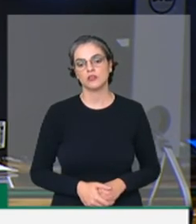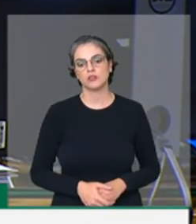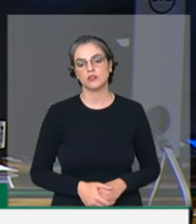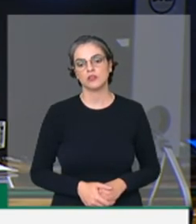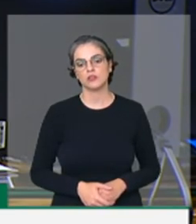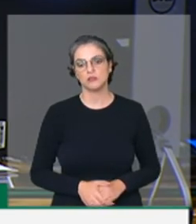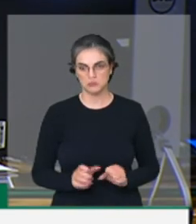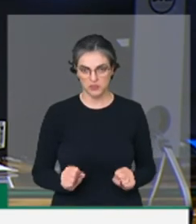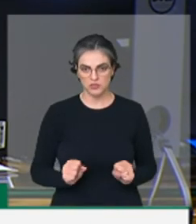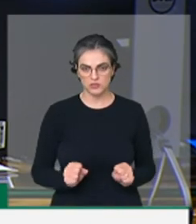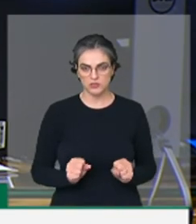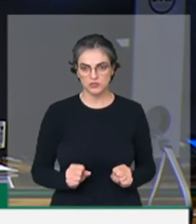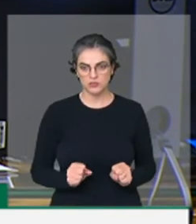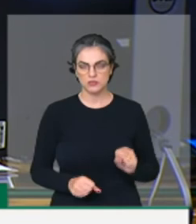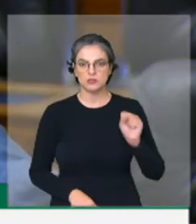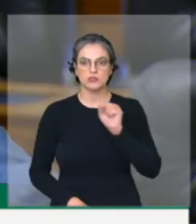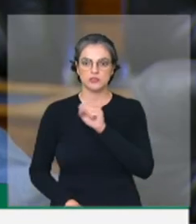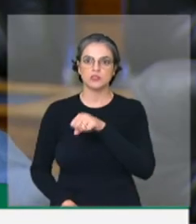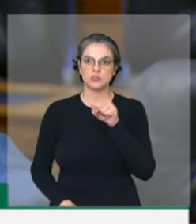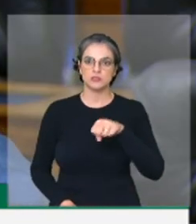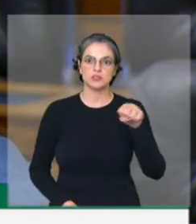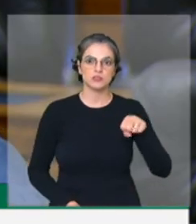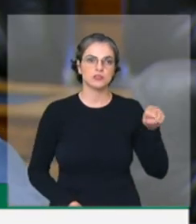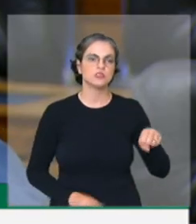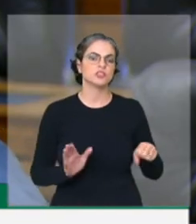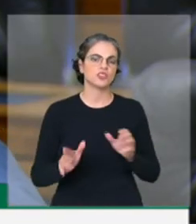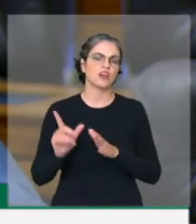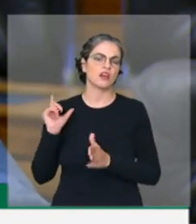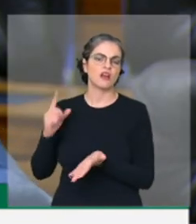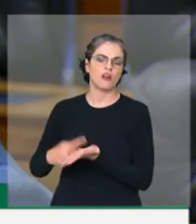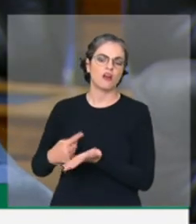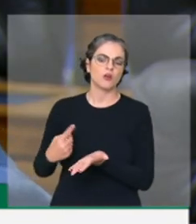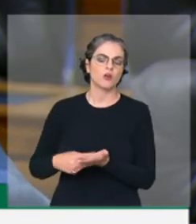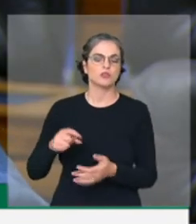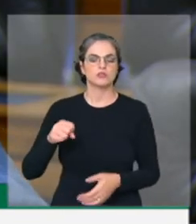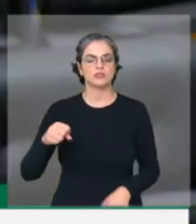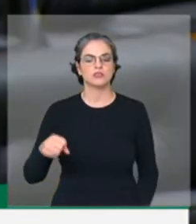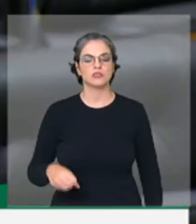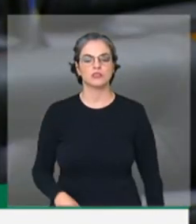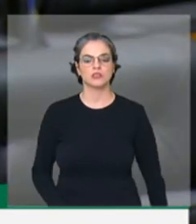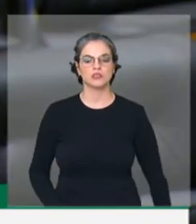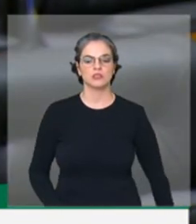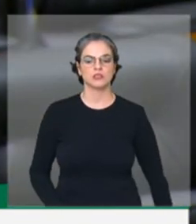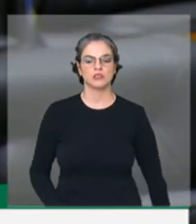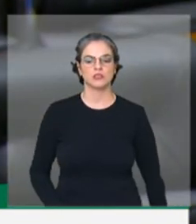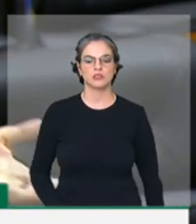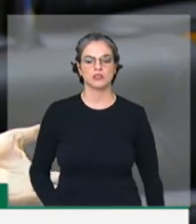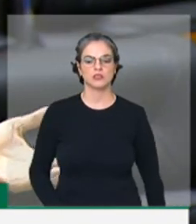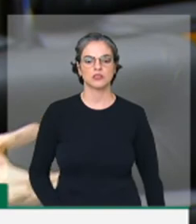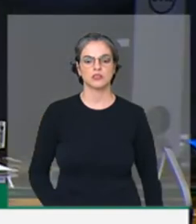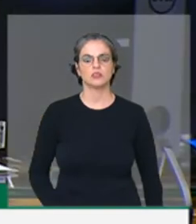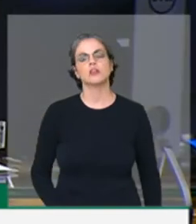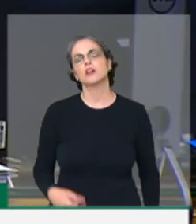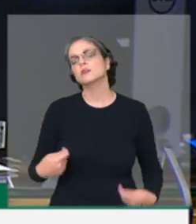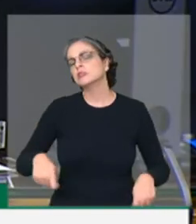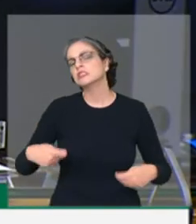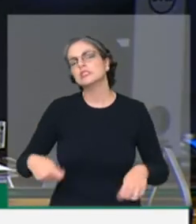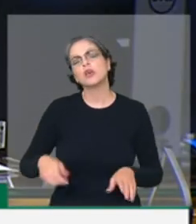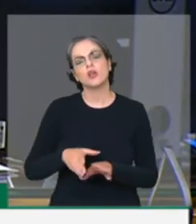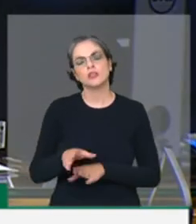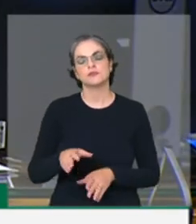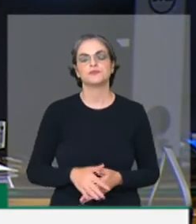discussão. Pode ser assim? Pode ser, presidente. Foi dado acordo por todos os parlamentares. Foi dado acordo ontem. Sim, presidente. Orientação, presidente. Mas orientação depois na